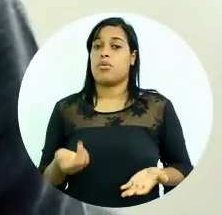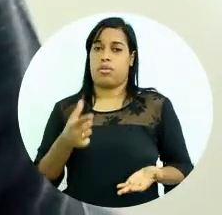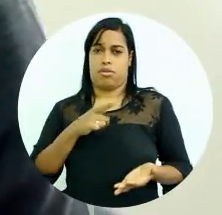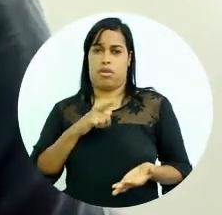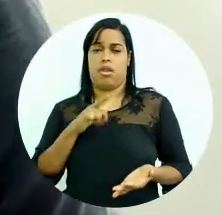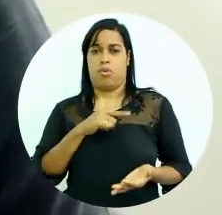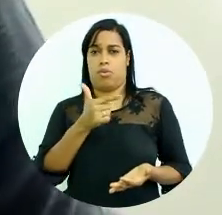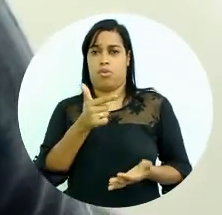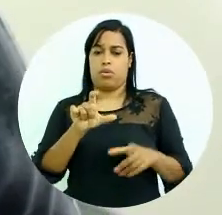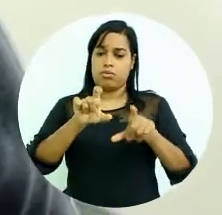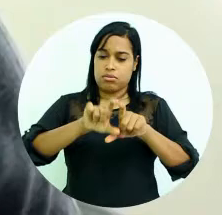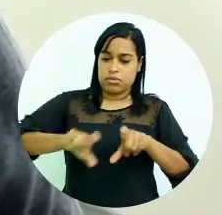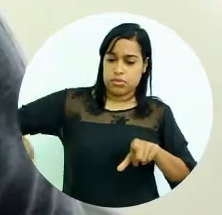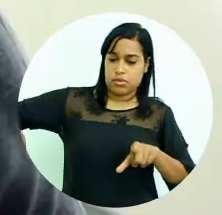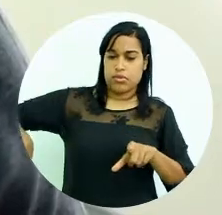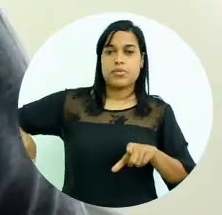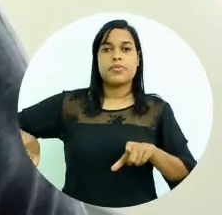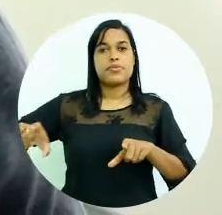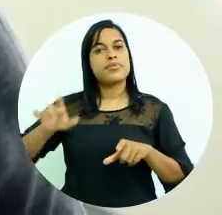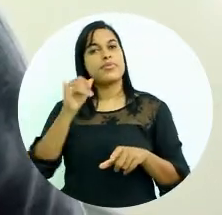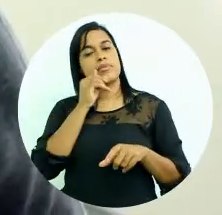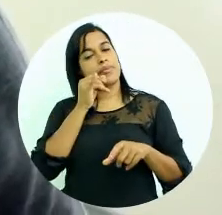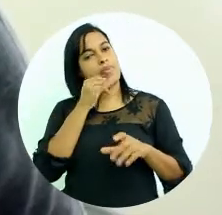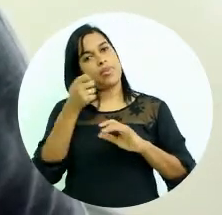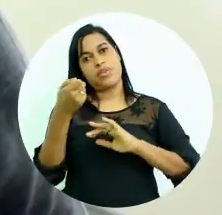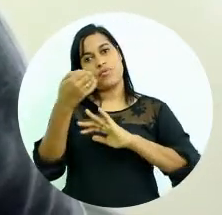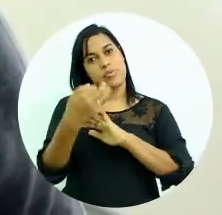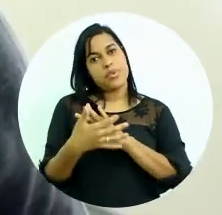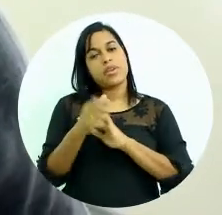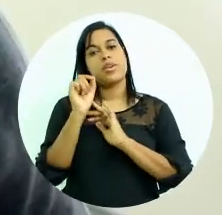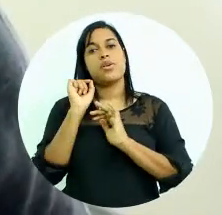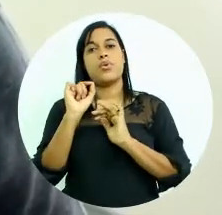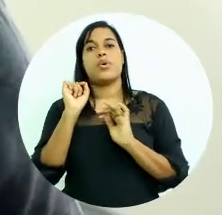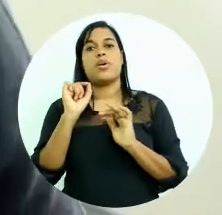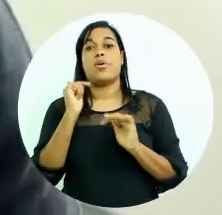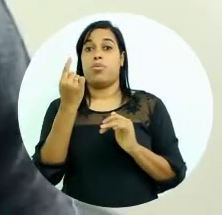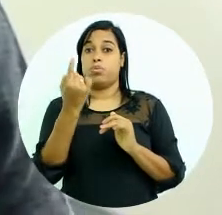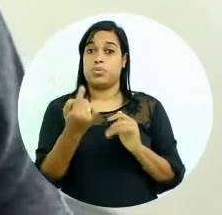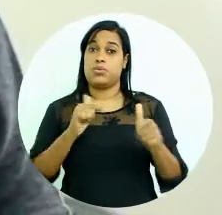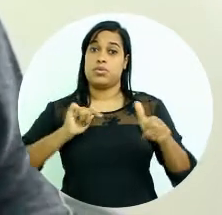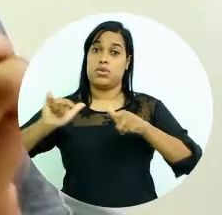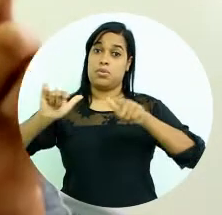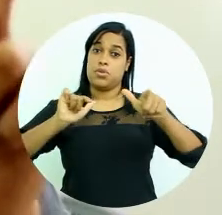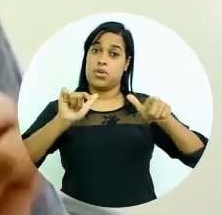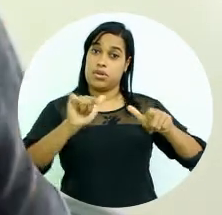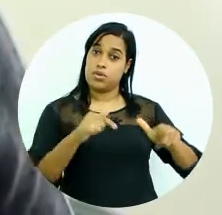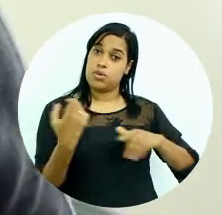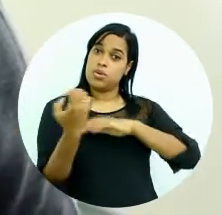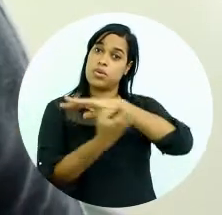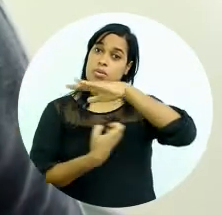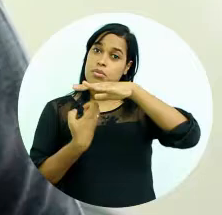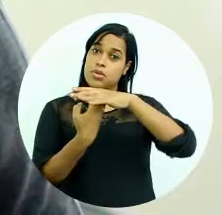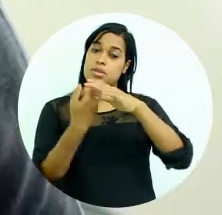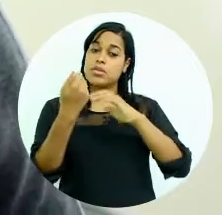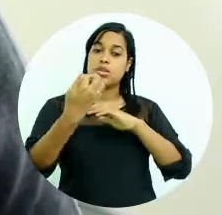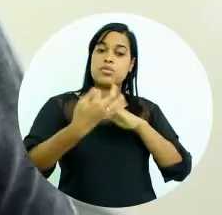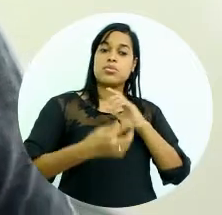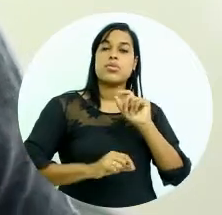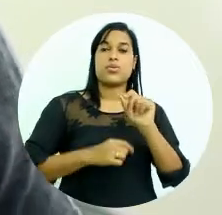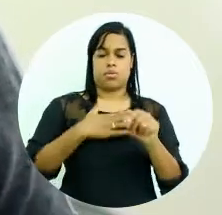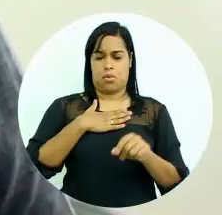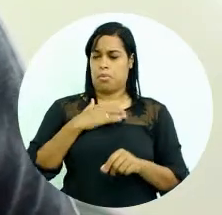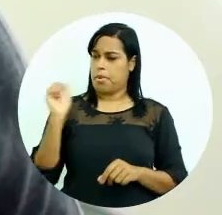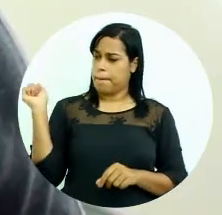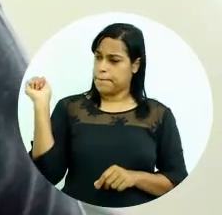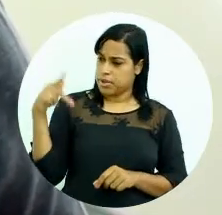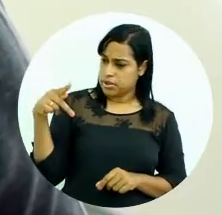final. Tem uma outra charge que exemplifica isso, onde um trabalhador de uma empresa, ele diz assim: